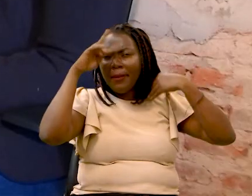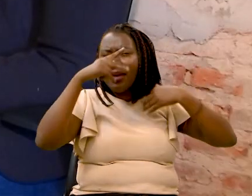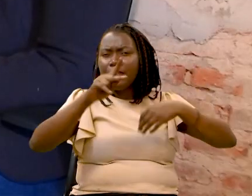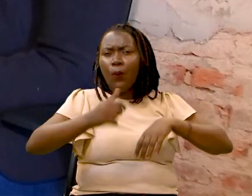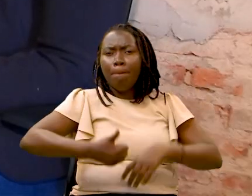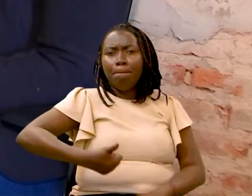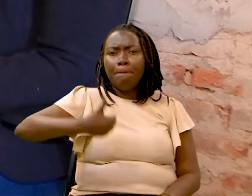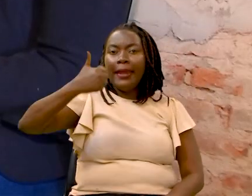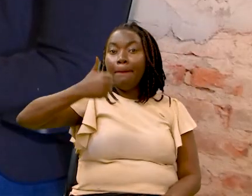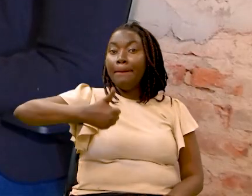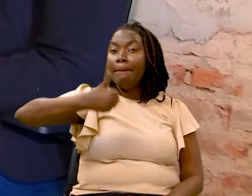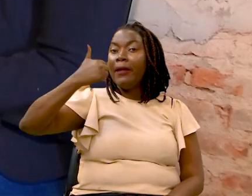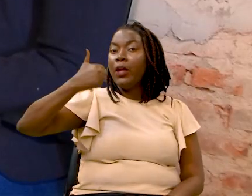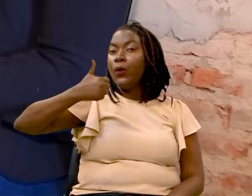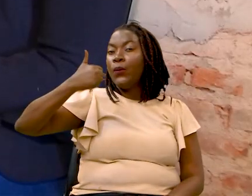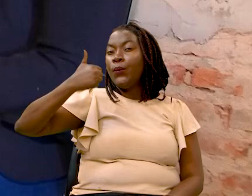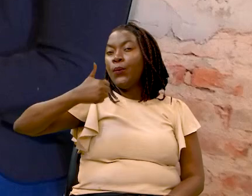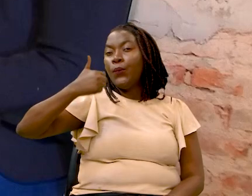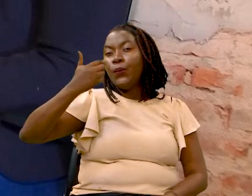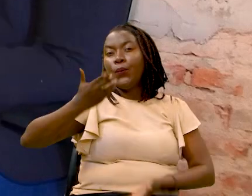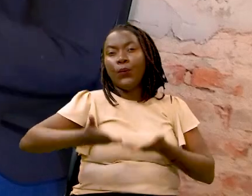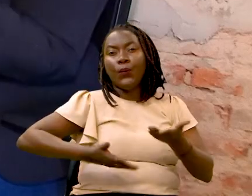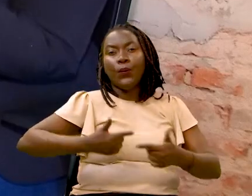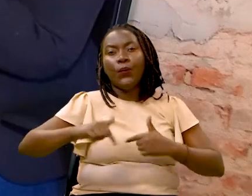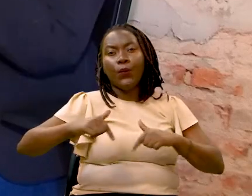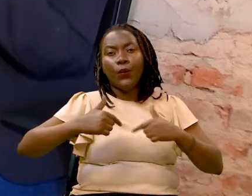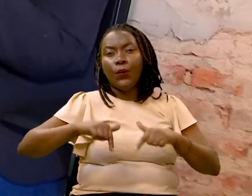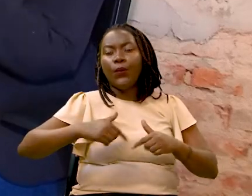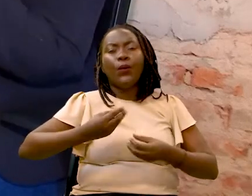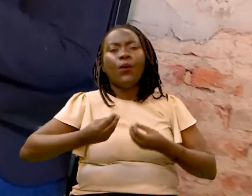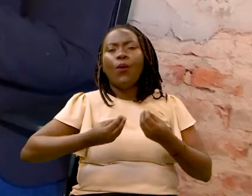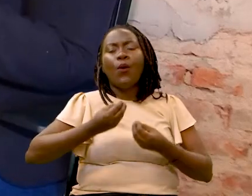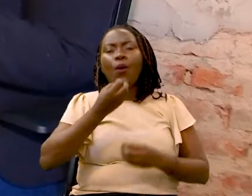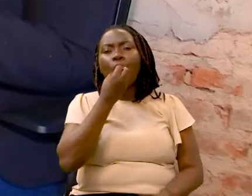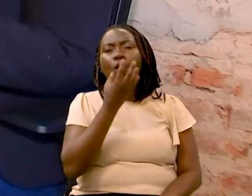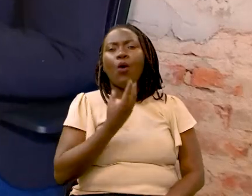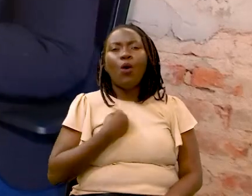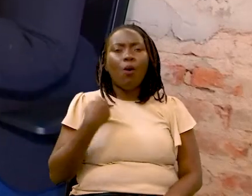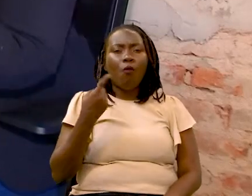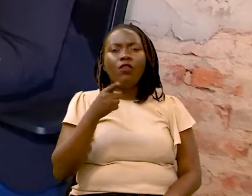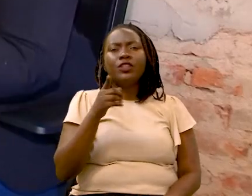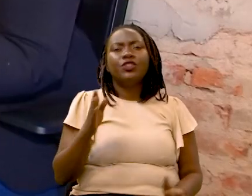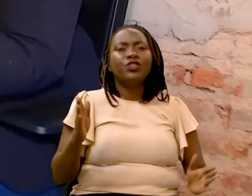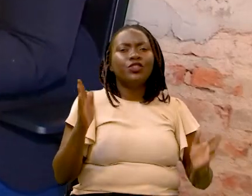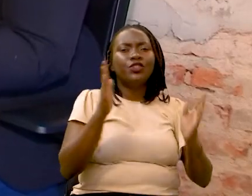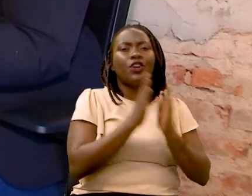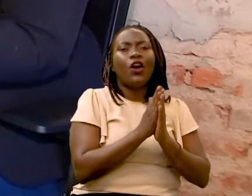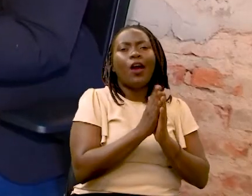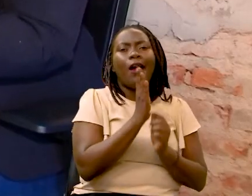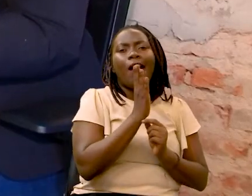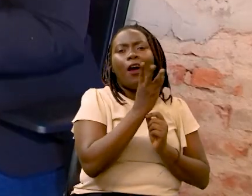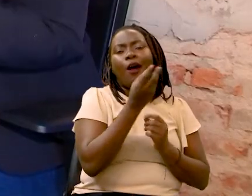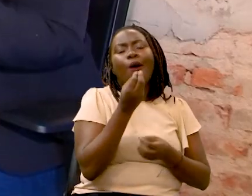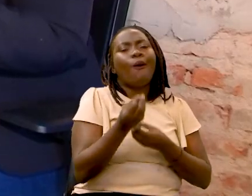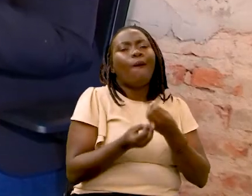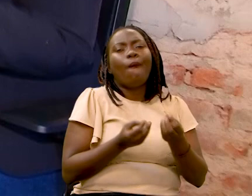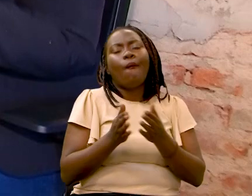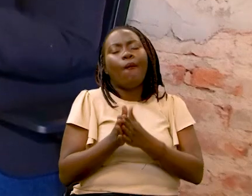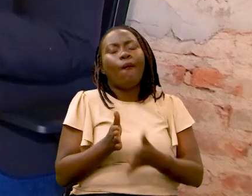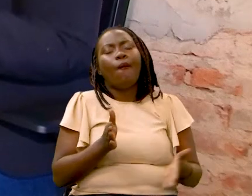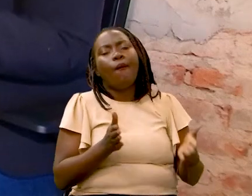Lívia, da sua primeira curadoria? Como que foi isso? Conta pra gente. Você chegou no artista, como que